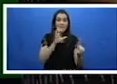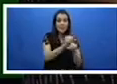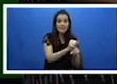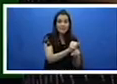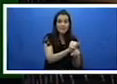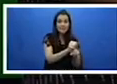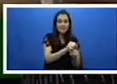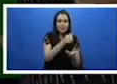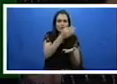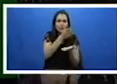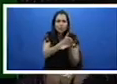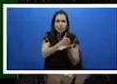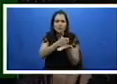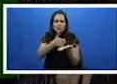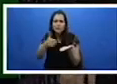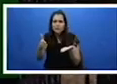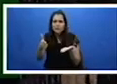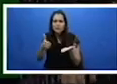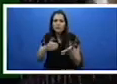divisão,